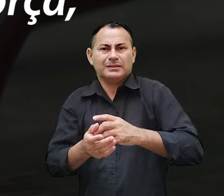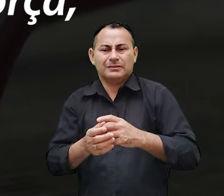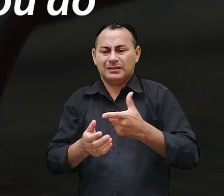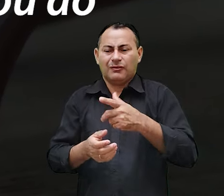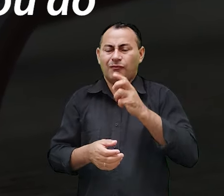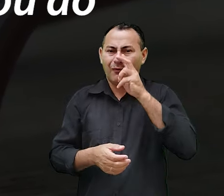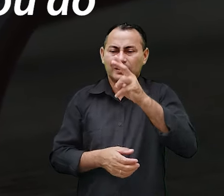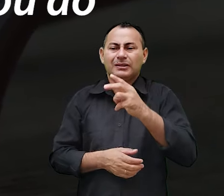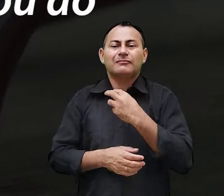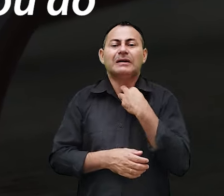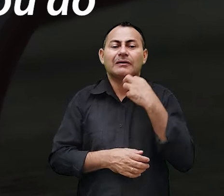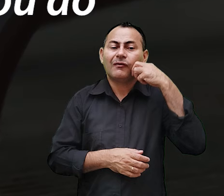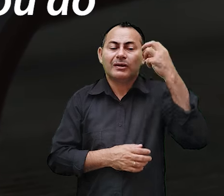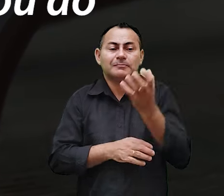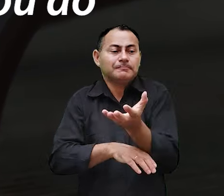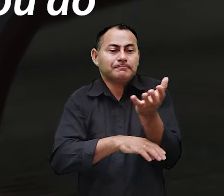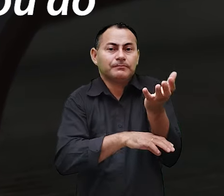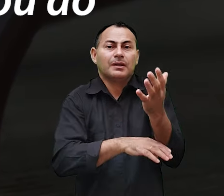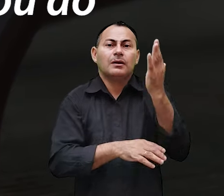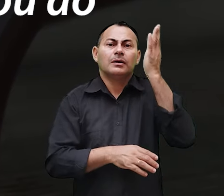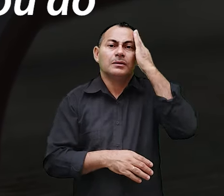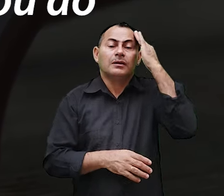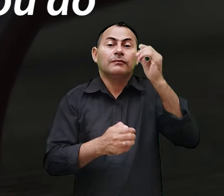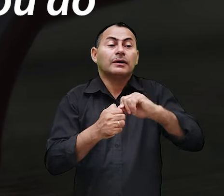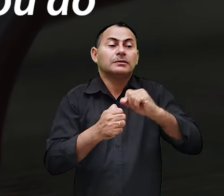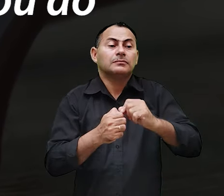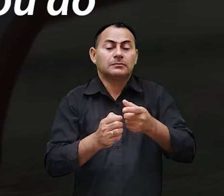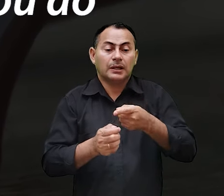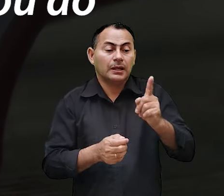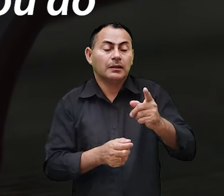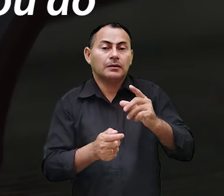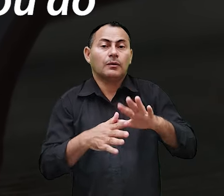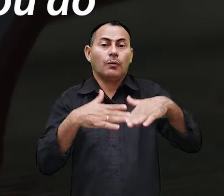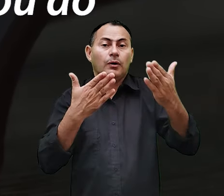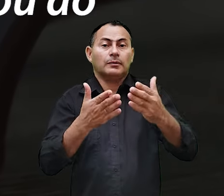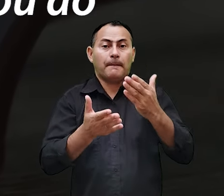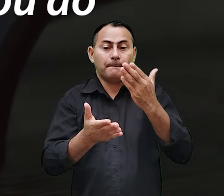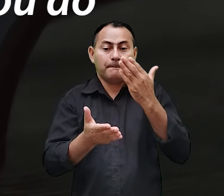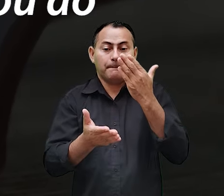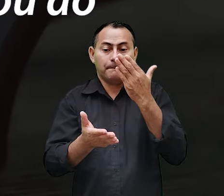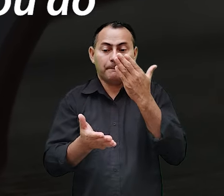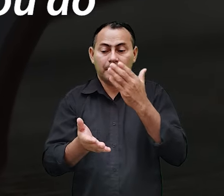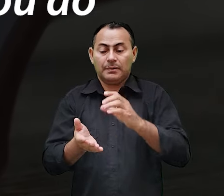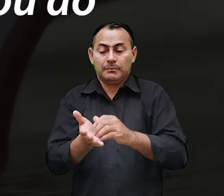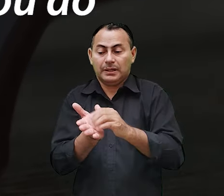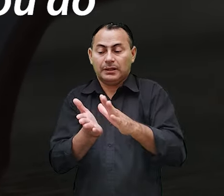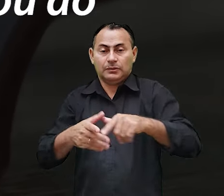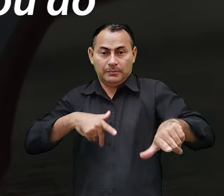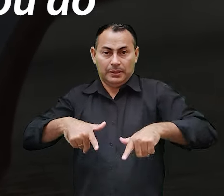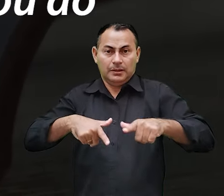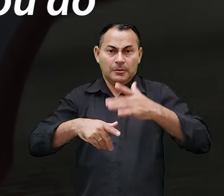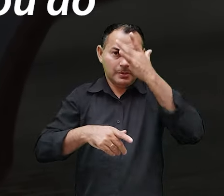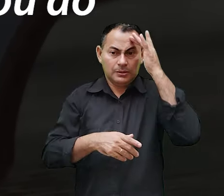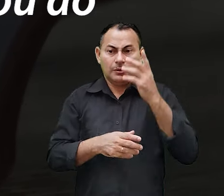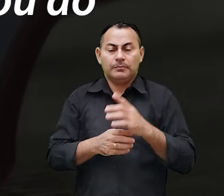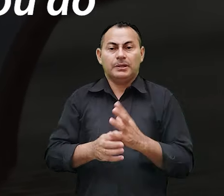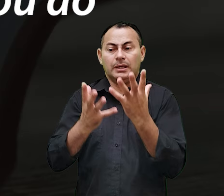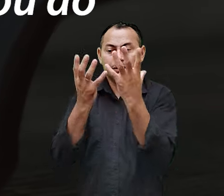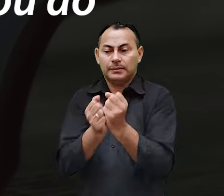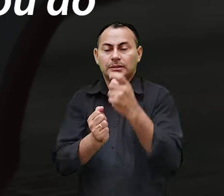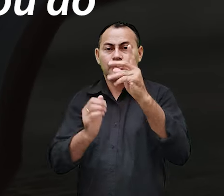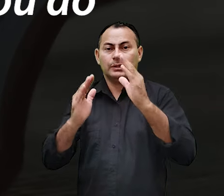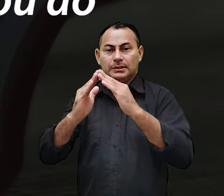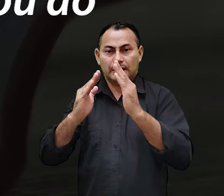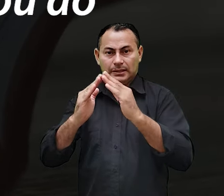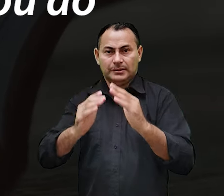tenho força e tenho vergonha de mendigar. Já sei o que vou fazer para ele, que quando perder o meu emprego aqui, as